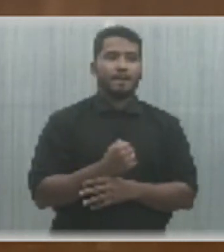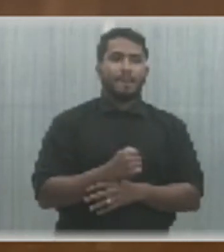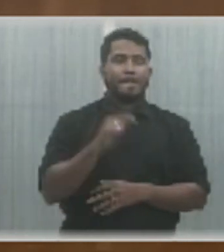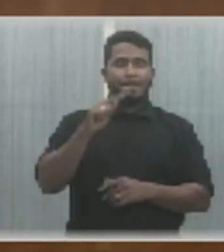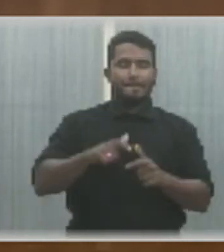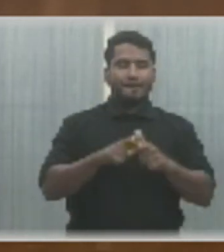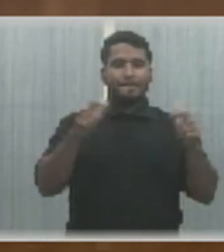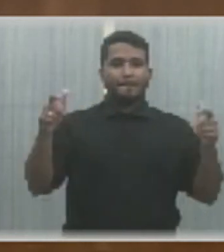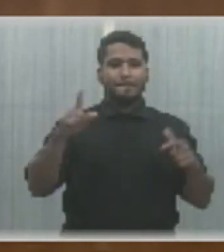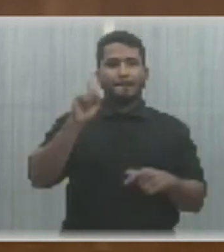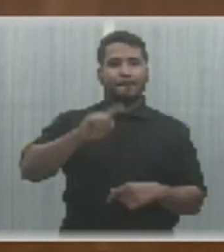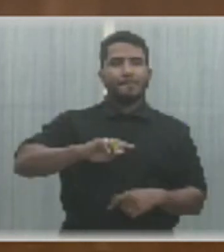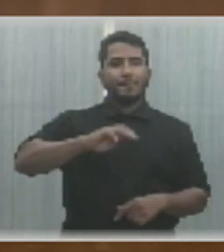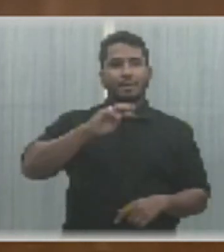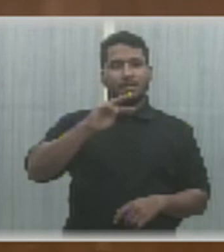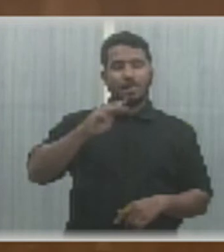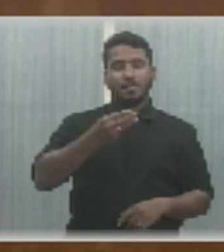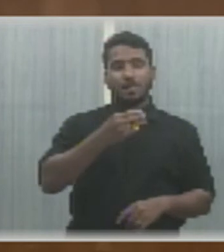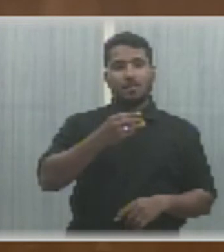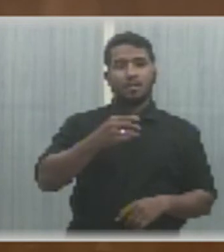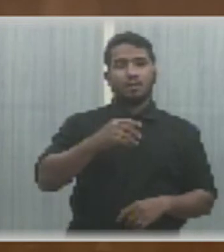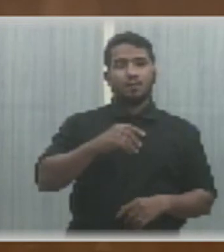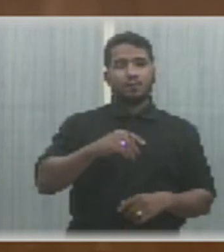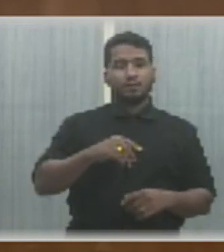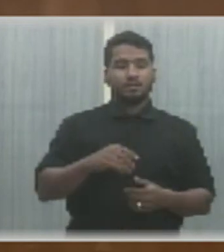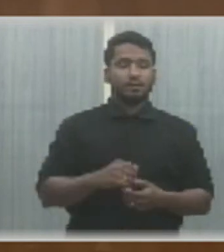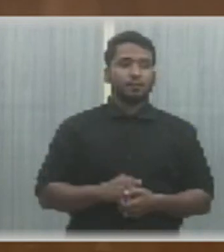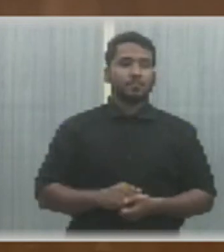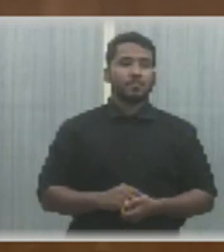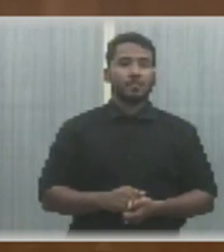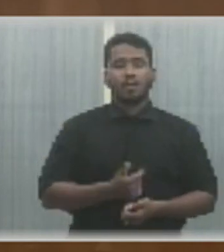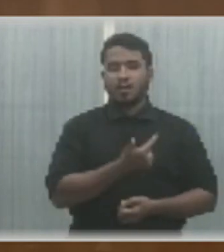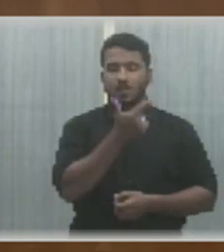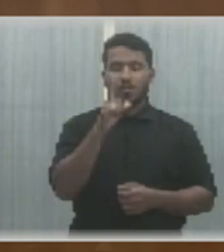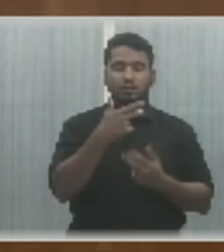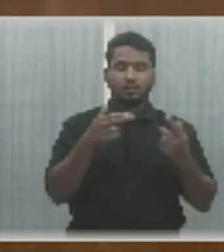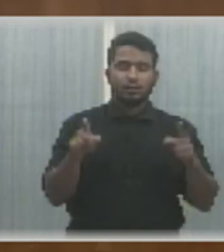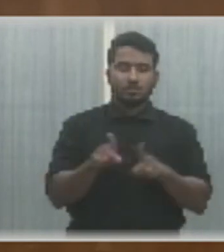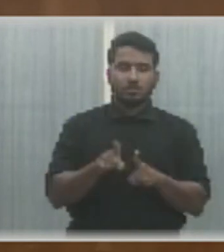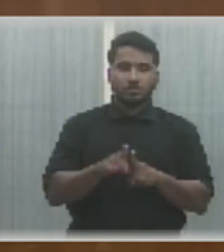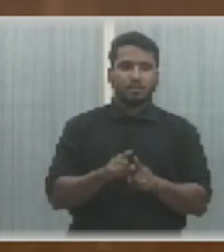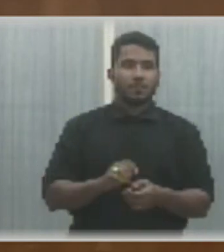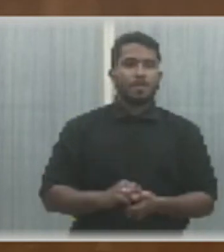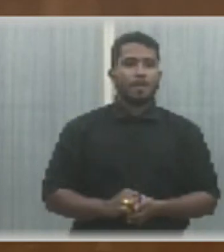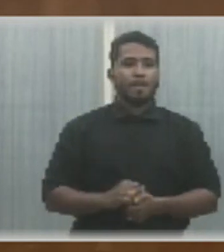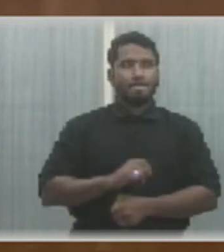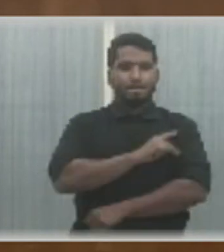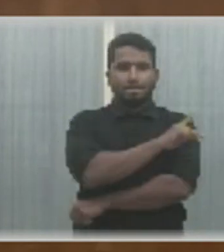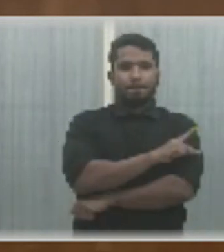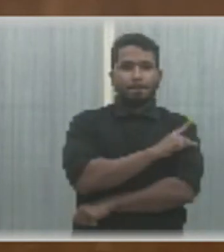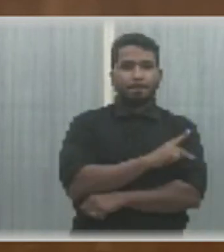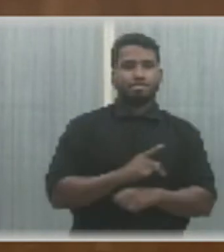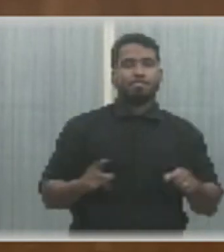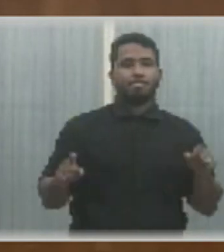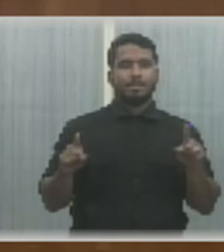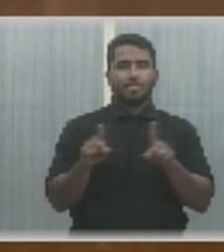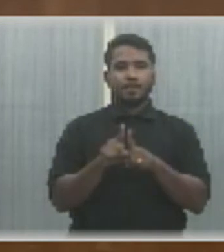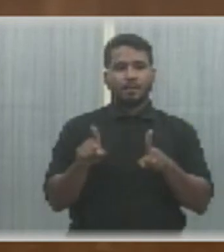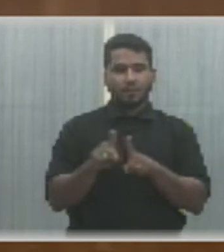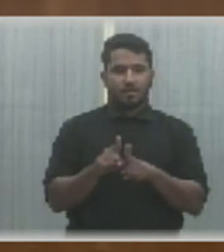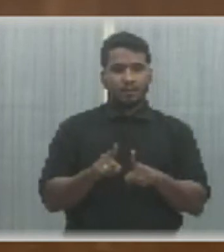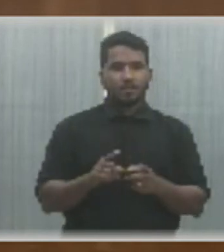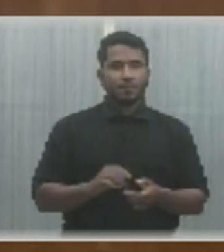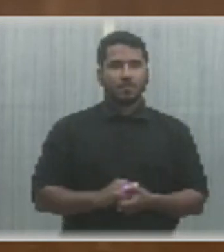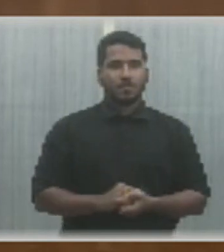São 3 milhões em termos proporcionais. Por outro lado, o Piauí